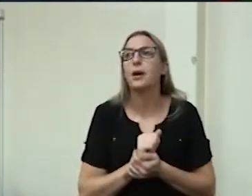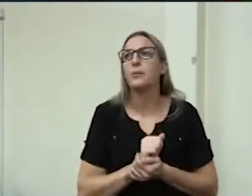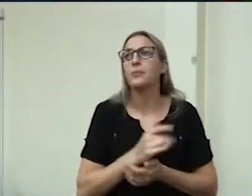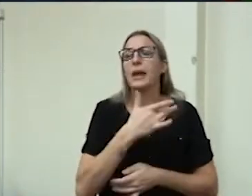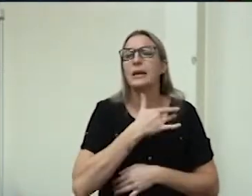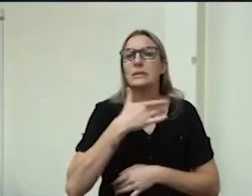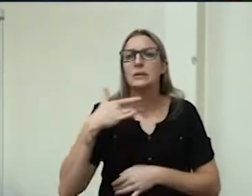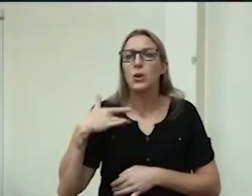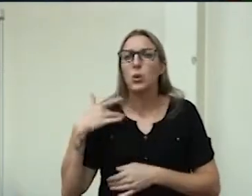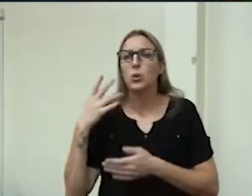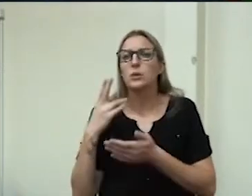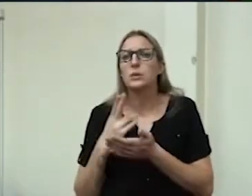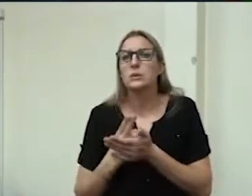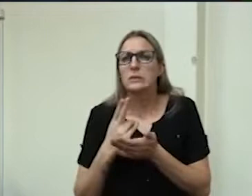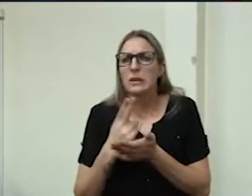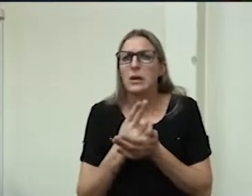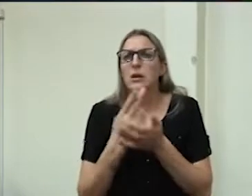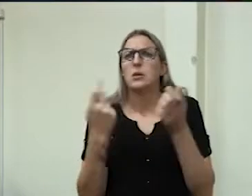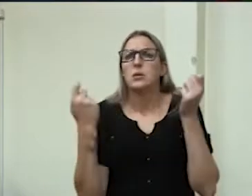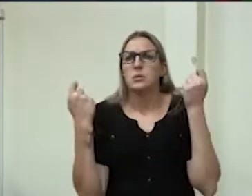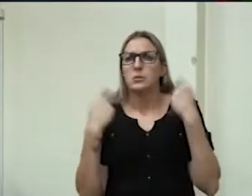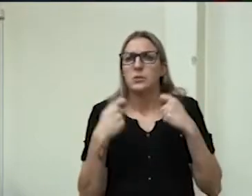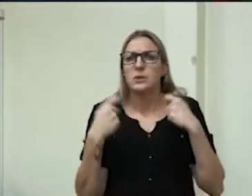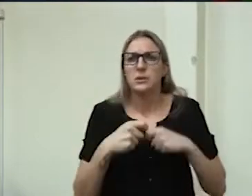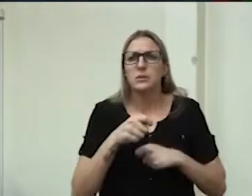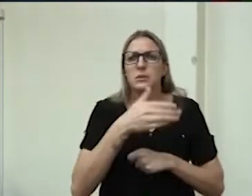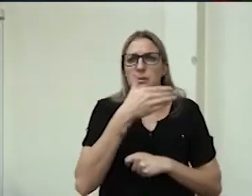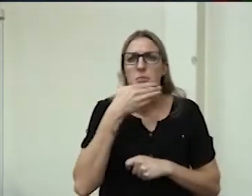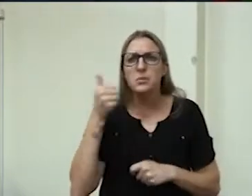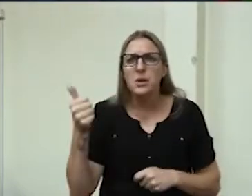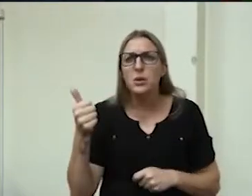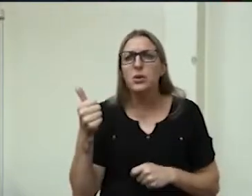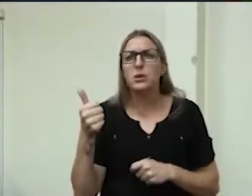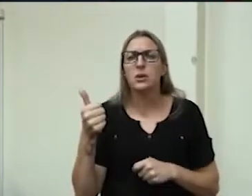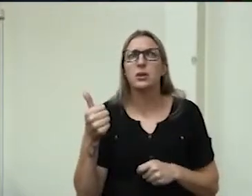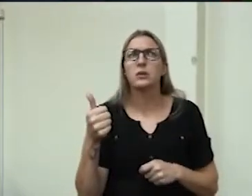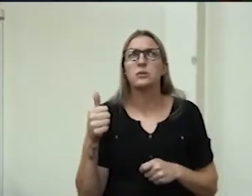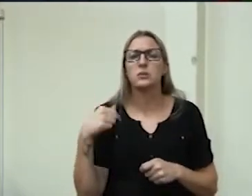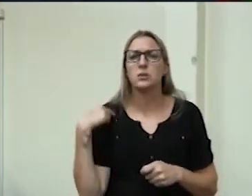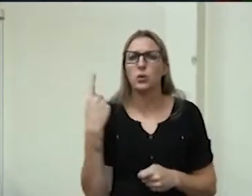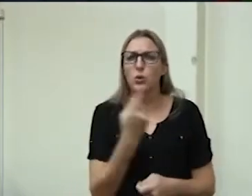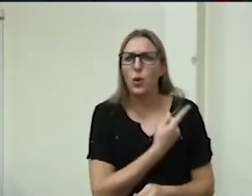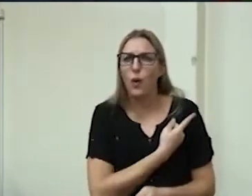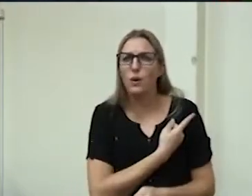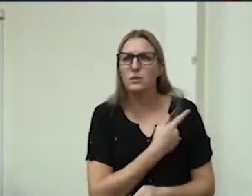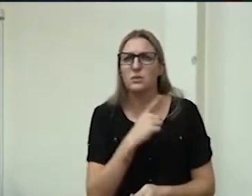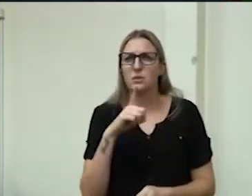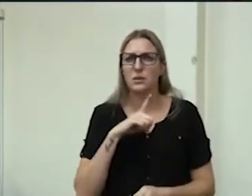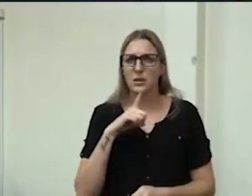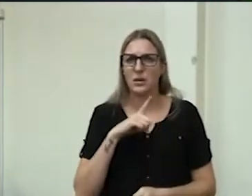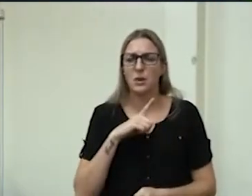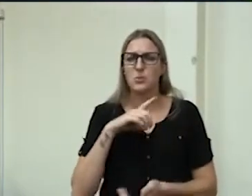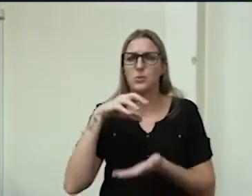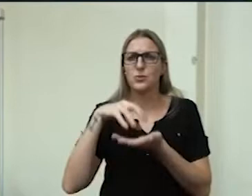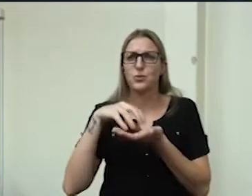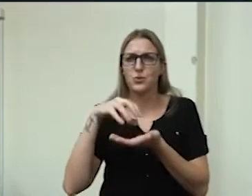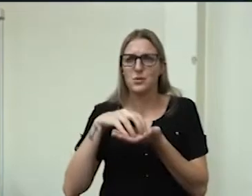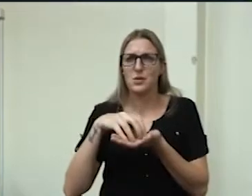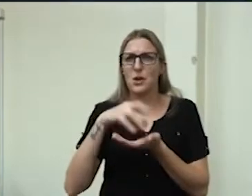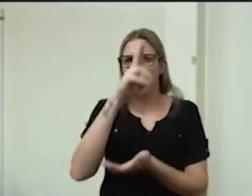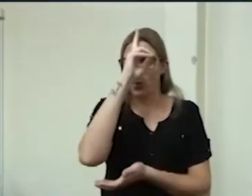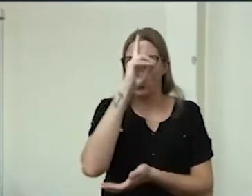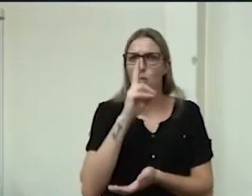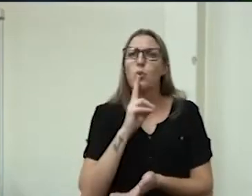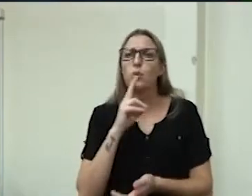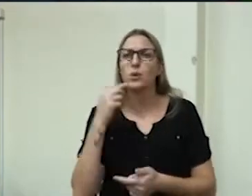saúde sempre necessitando de melhorias, enfim, e nós temos uma instituição como a URI que trabalhou para ter